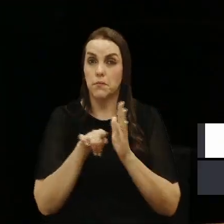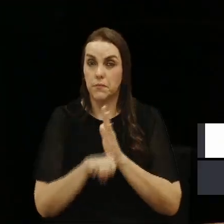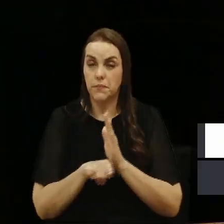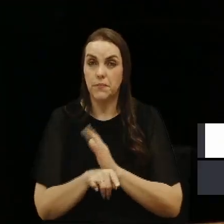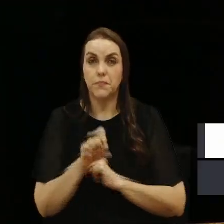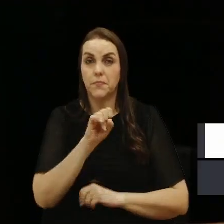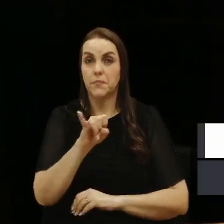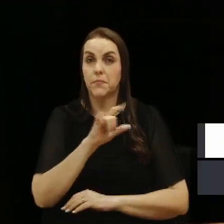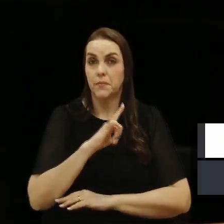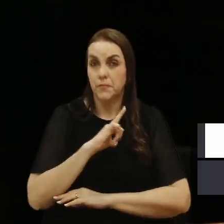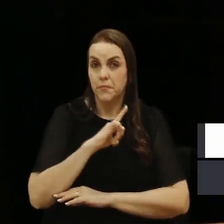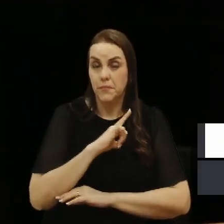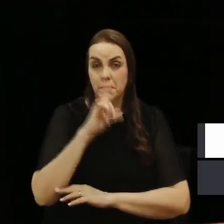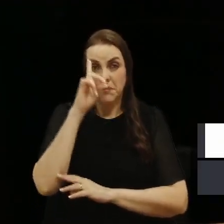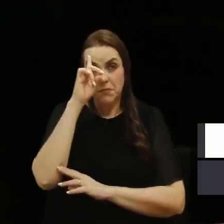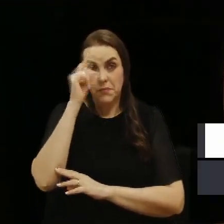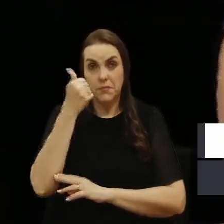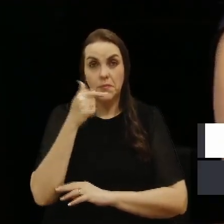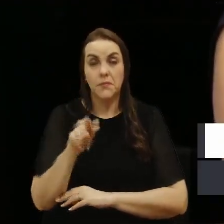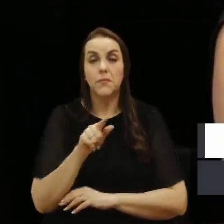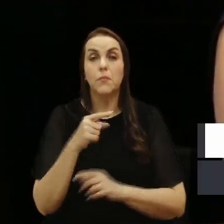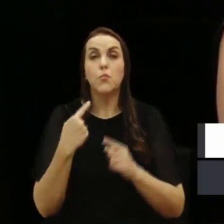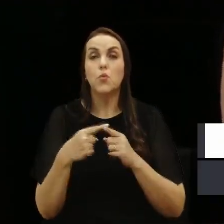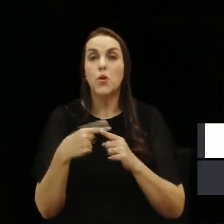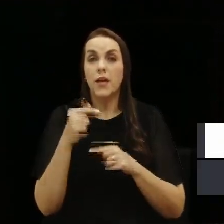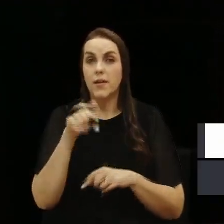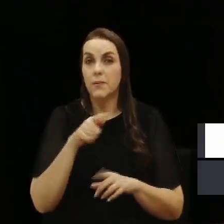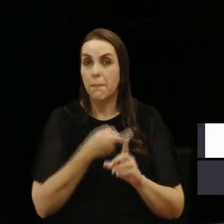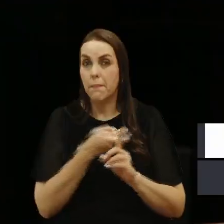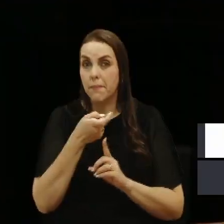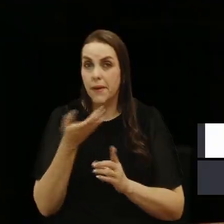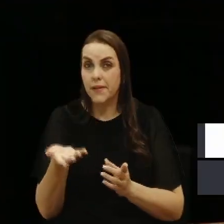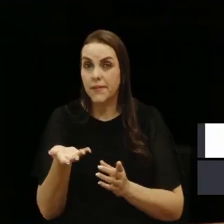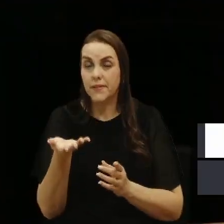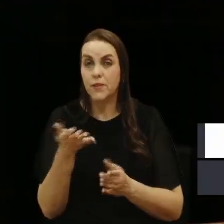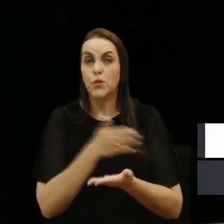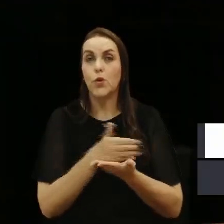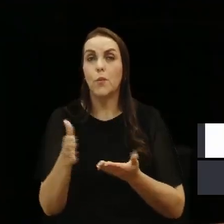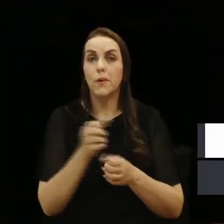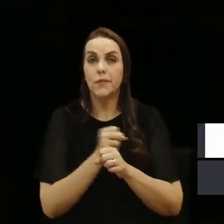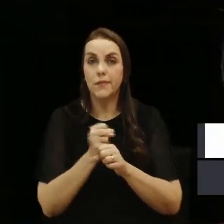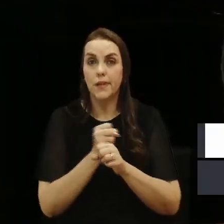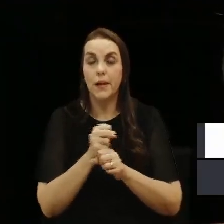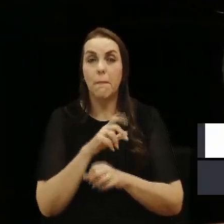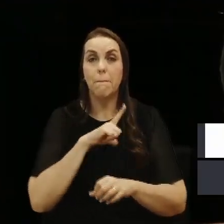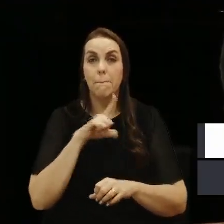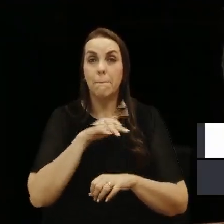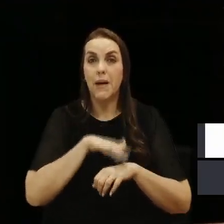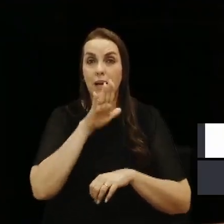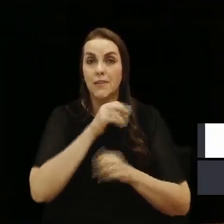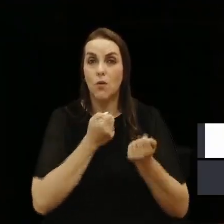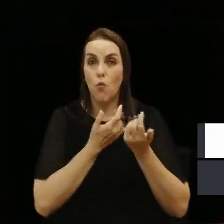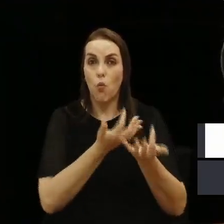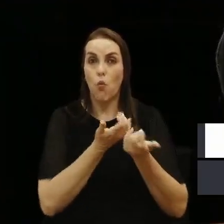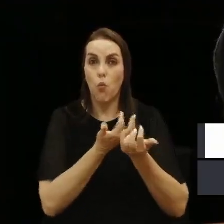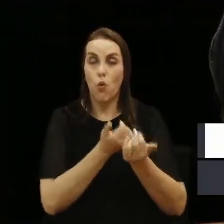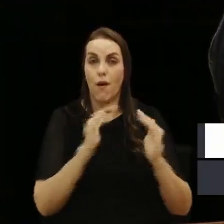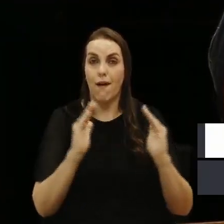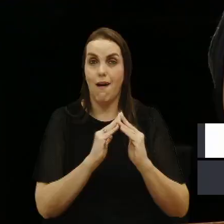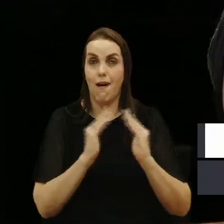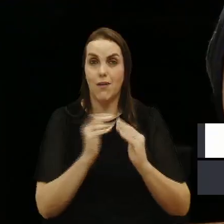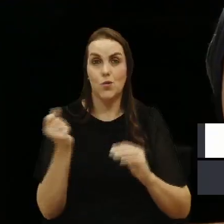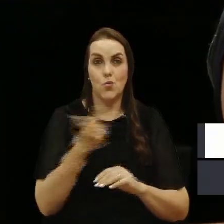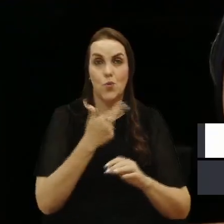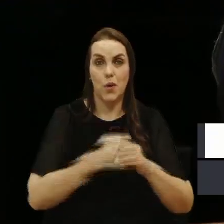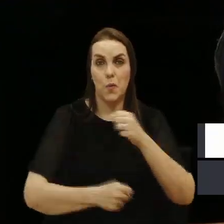eles tinham noção do porquê que nesse mês, nesse início de ano, teve mais incêndio em moradias do que início do ano